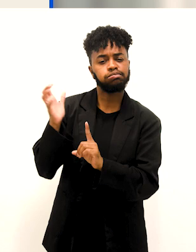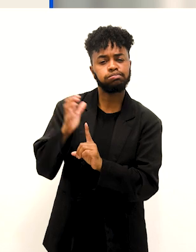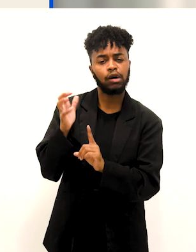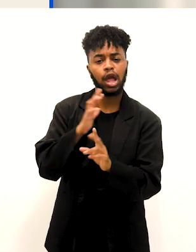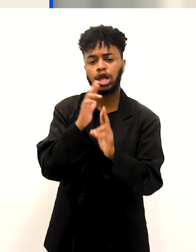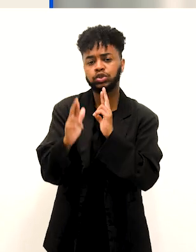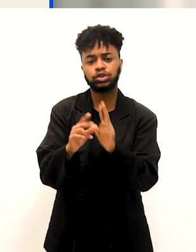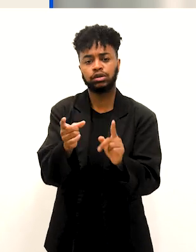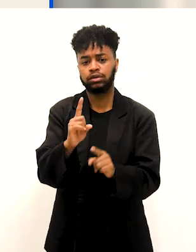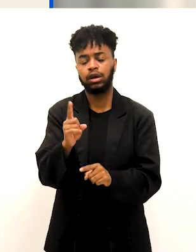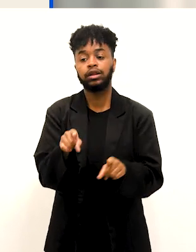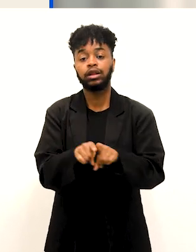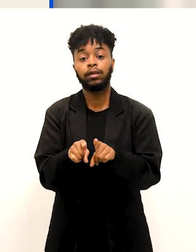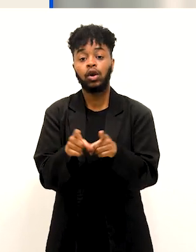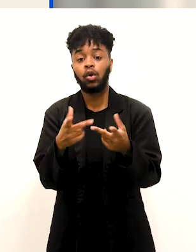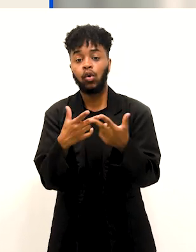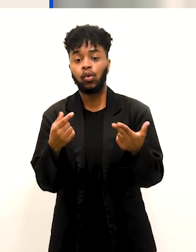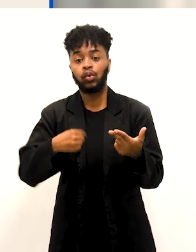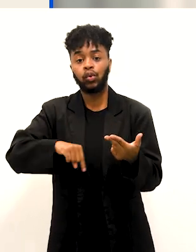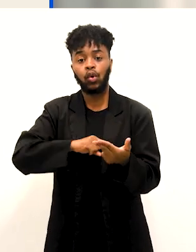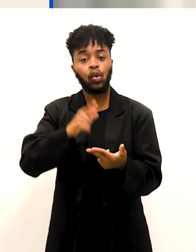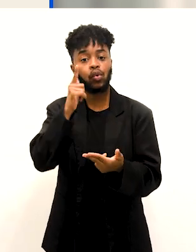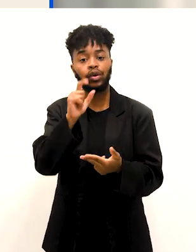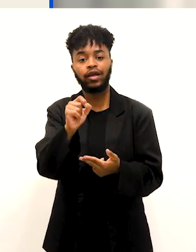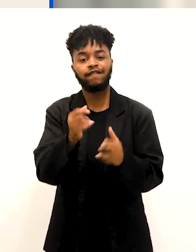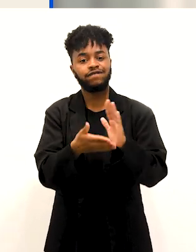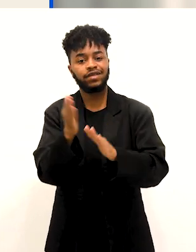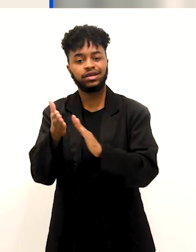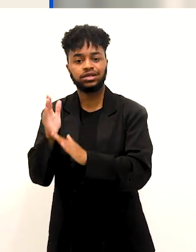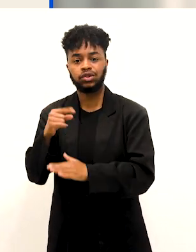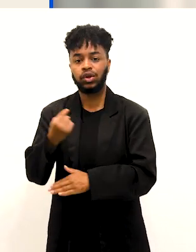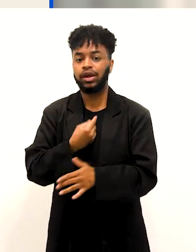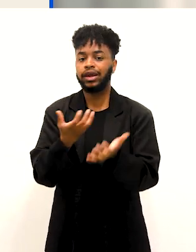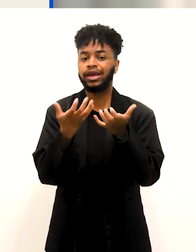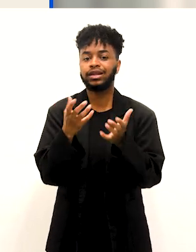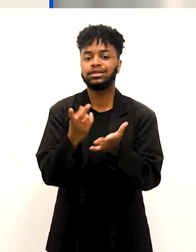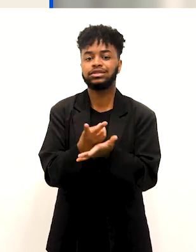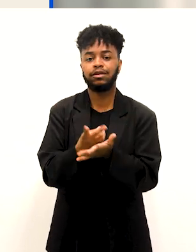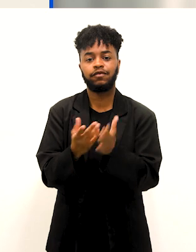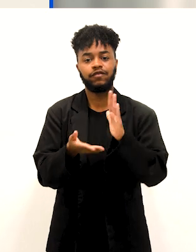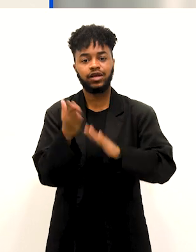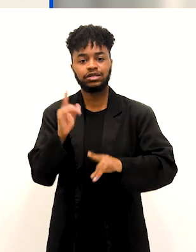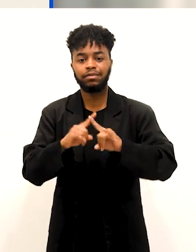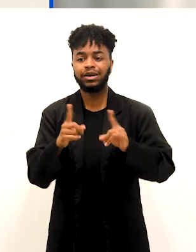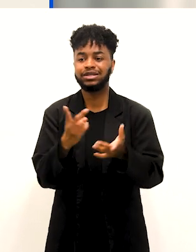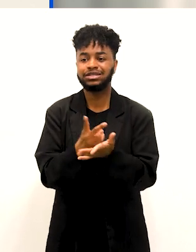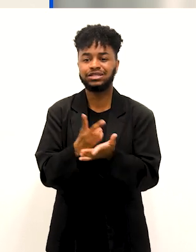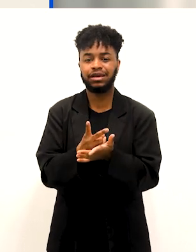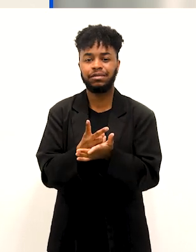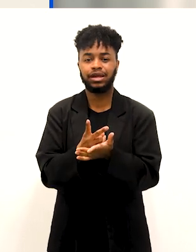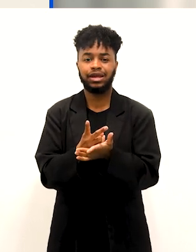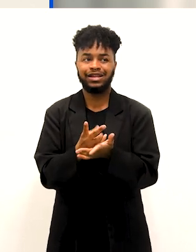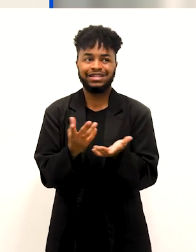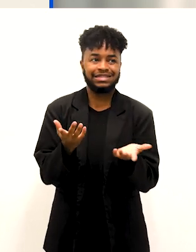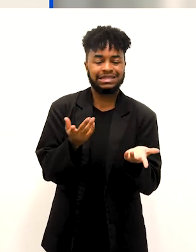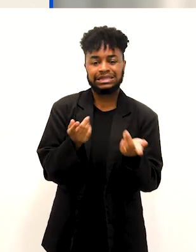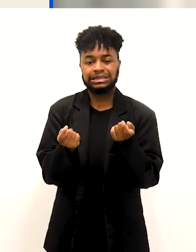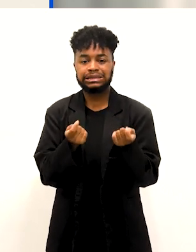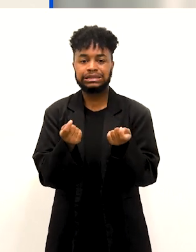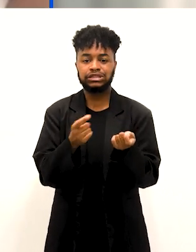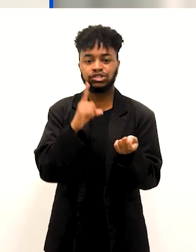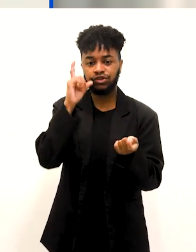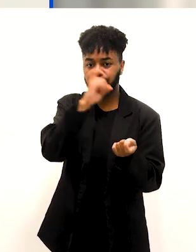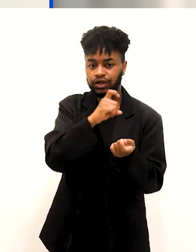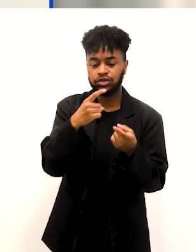resultado. Outra coisa que a gente conquistou muito são as viagens. A gente sempre quis viajar muito, mas sempre estava sempre muito justo, né?